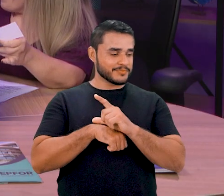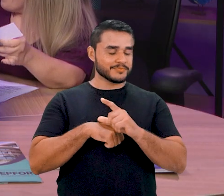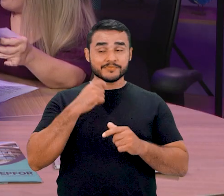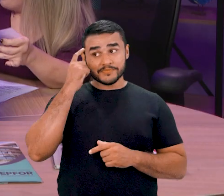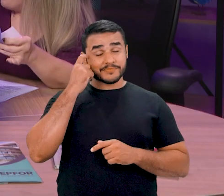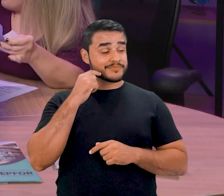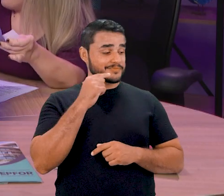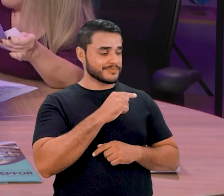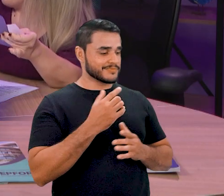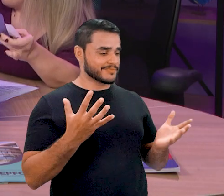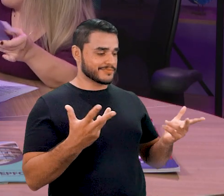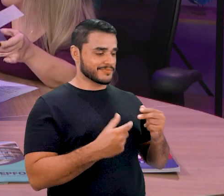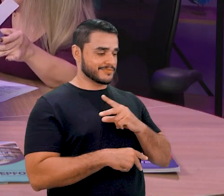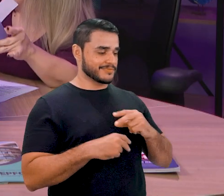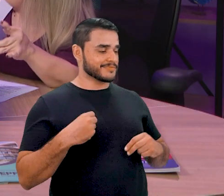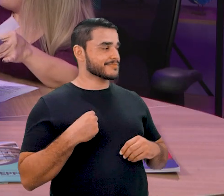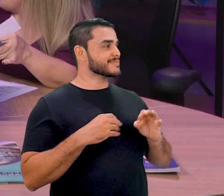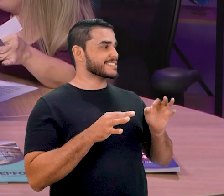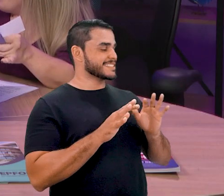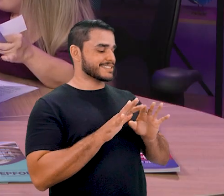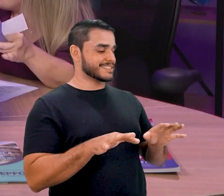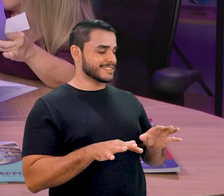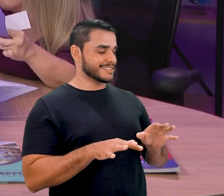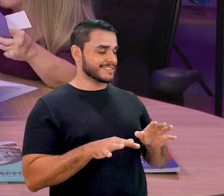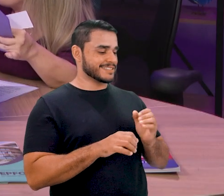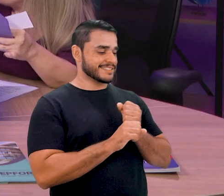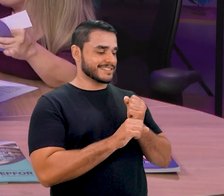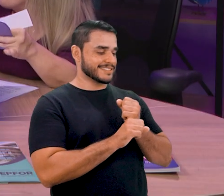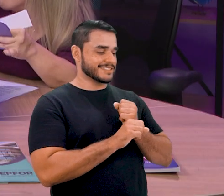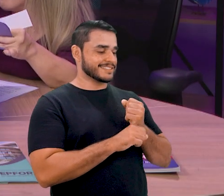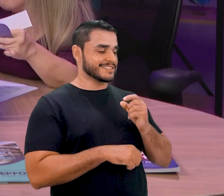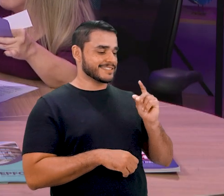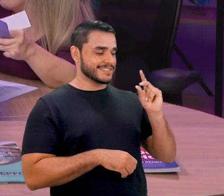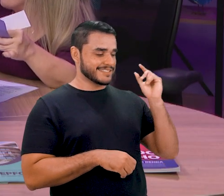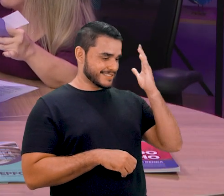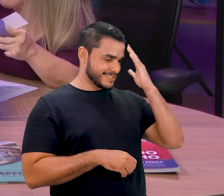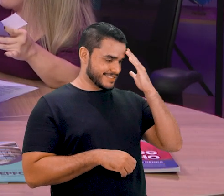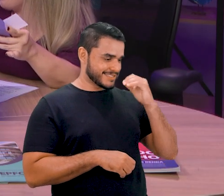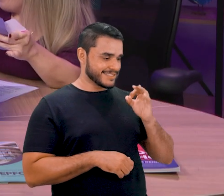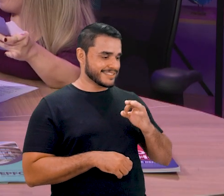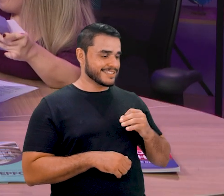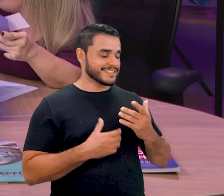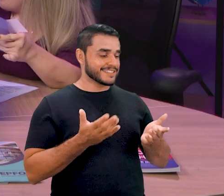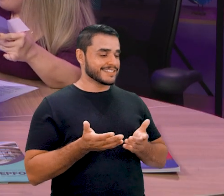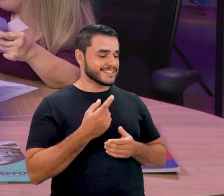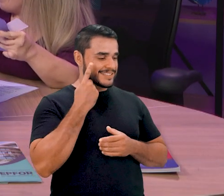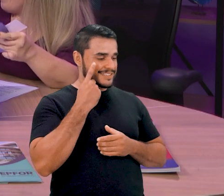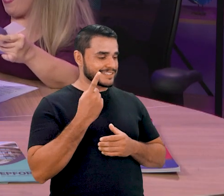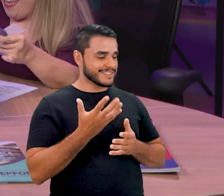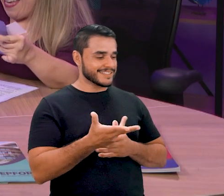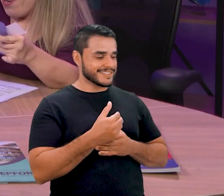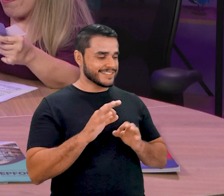Lívia, ela sempre foi estilosa assim. Eu conheço ela há um bocadinho de tempo, aí, umas décadas aí. A bicha é